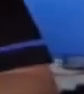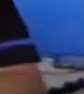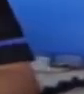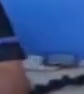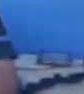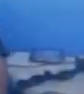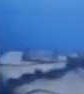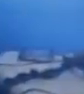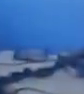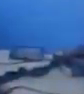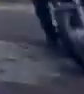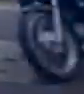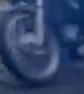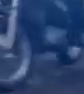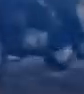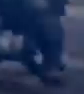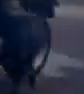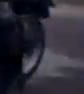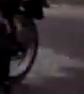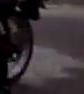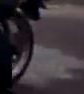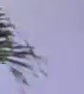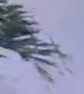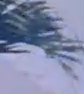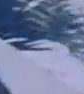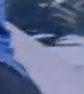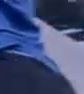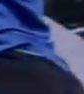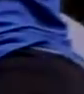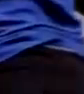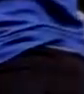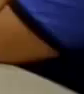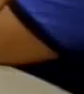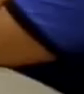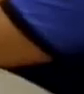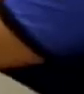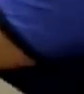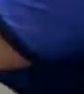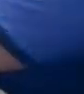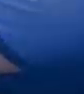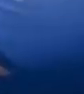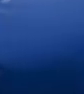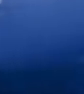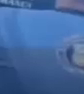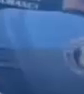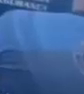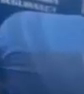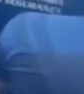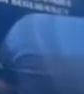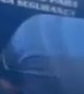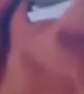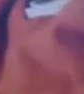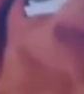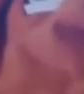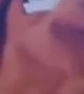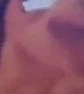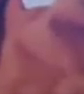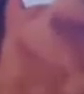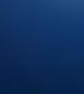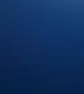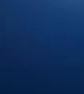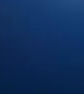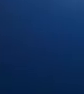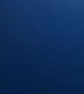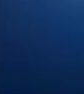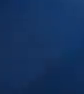melhor, tudo com muita tecnologia, agilidade e confiança. É proteção para você e seu patrimônio mais valioso, sua família.